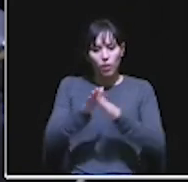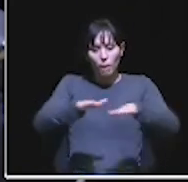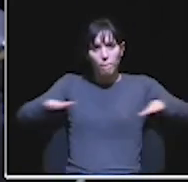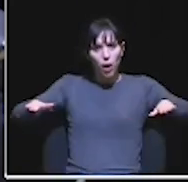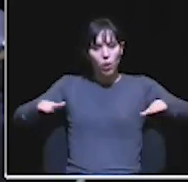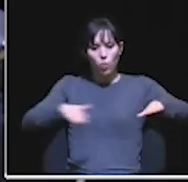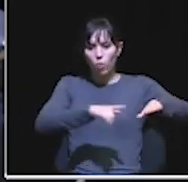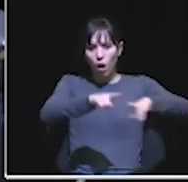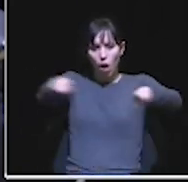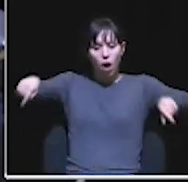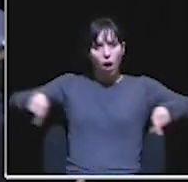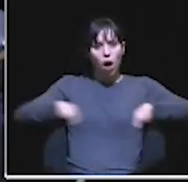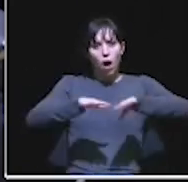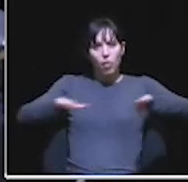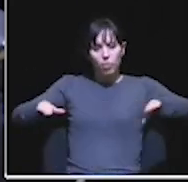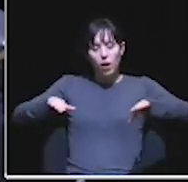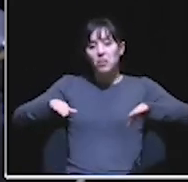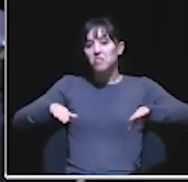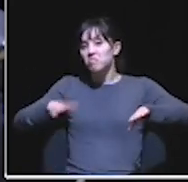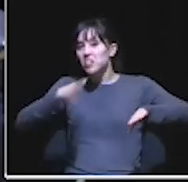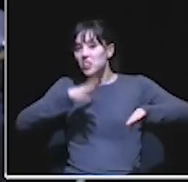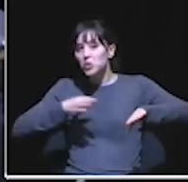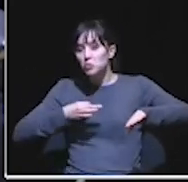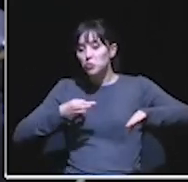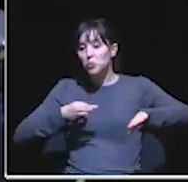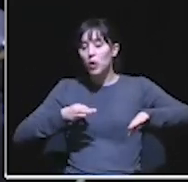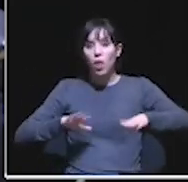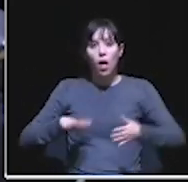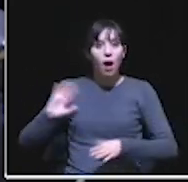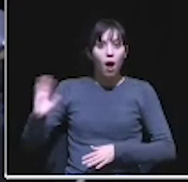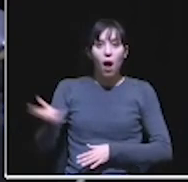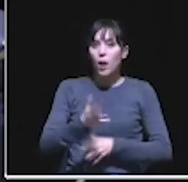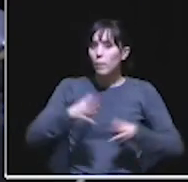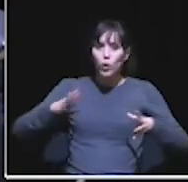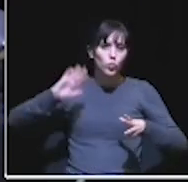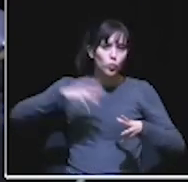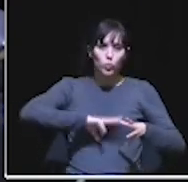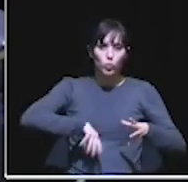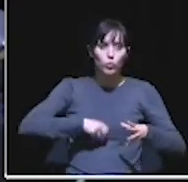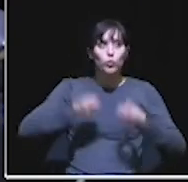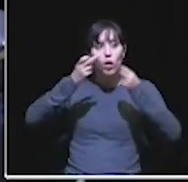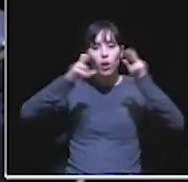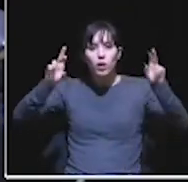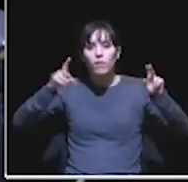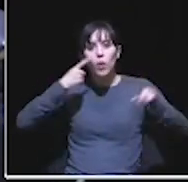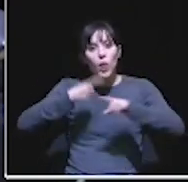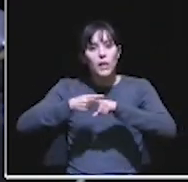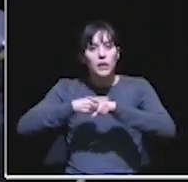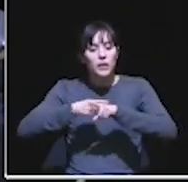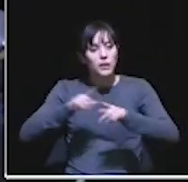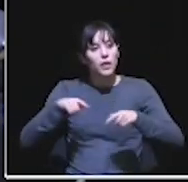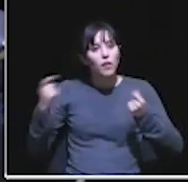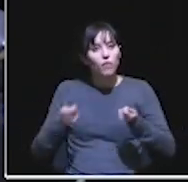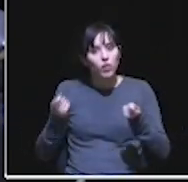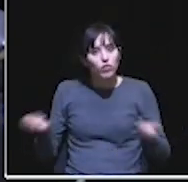palco-altar. A Câmara Municipal afirmou que servirá para acolher os maiores eventos do mundo ao ar livre e que recebeu já manifestações de interesse de promotores de